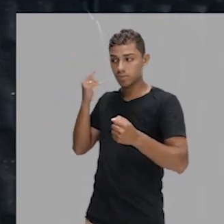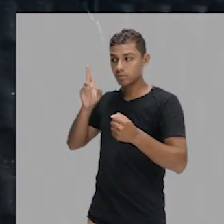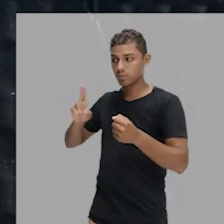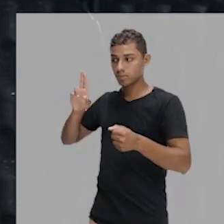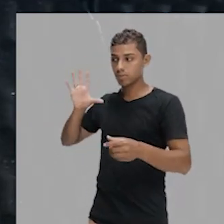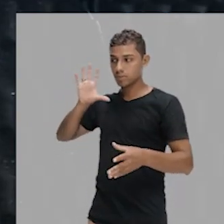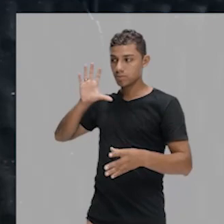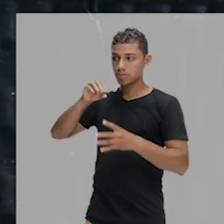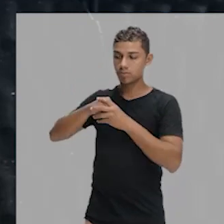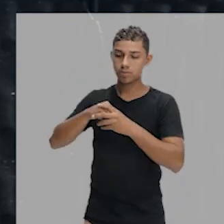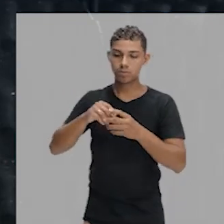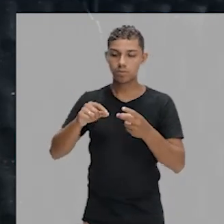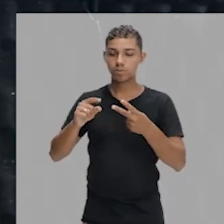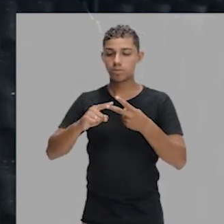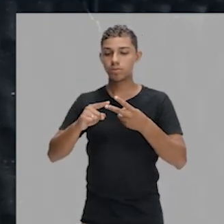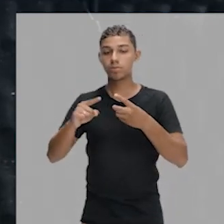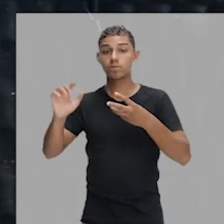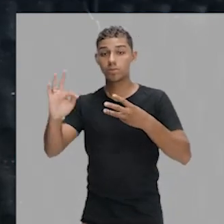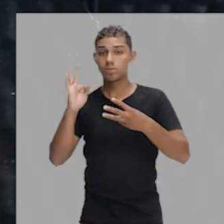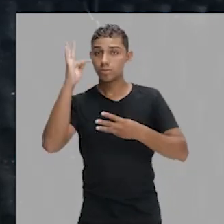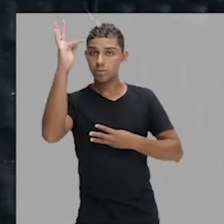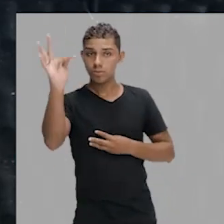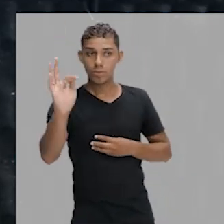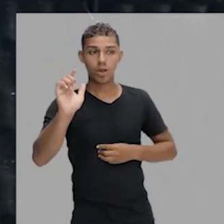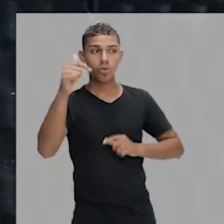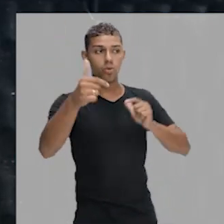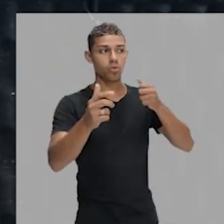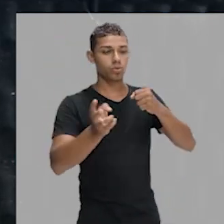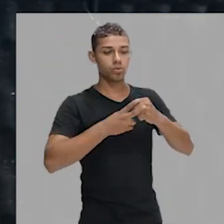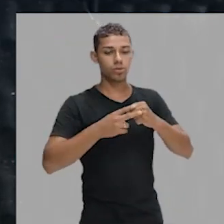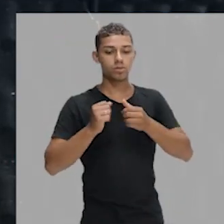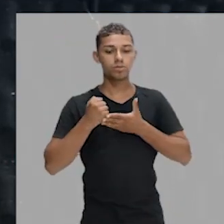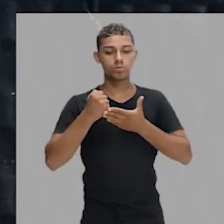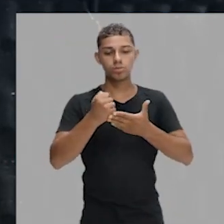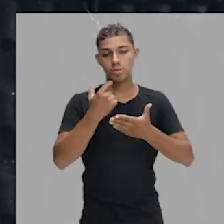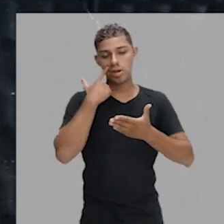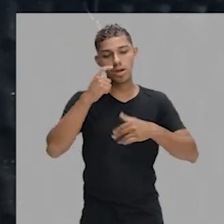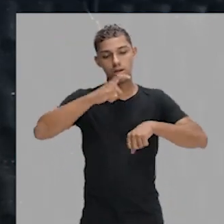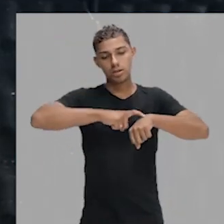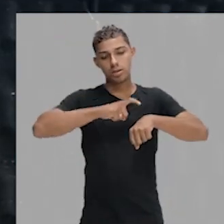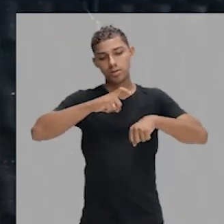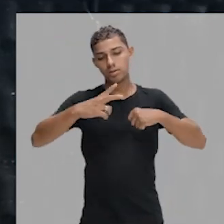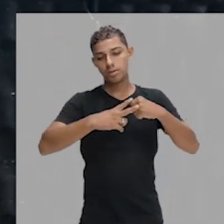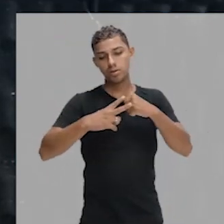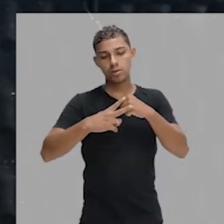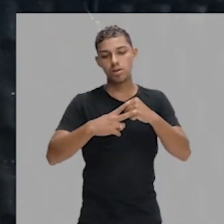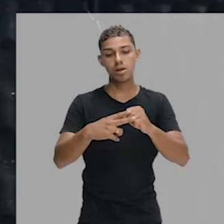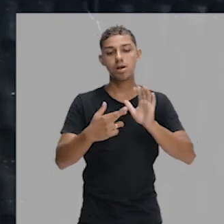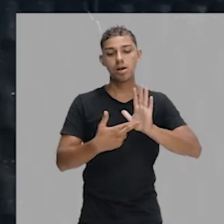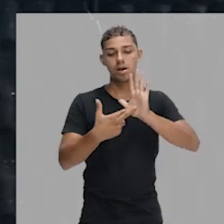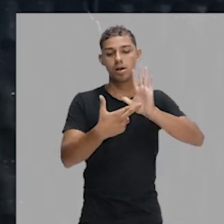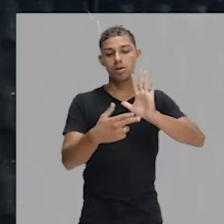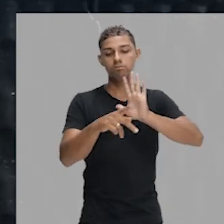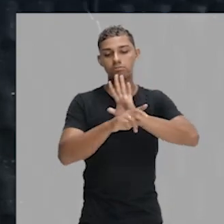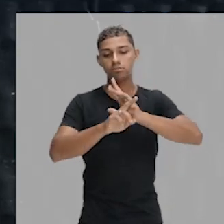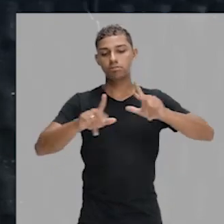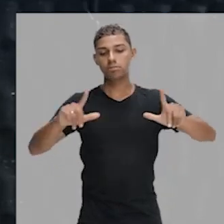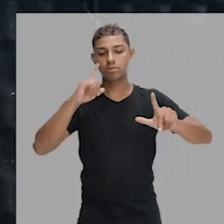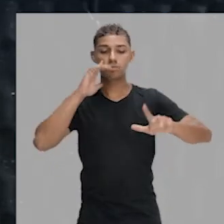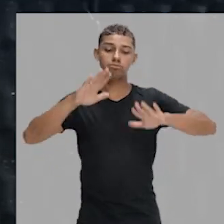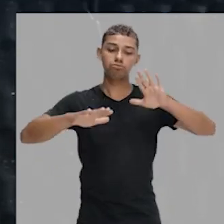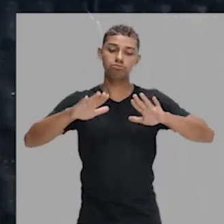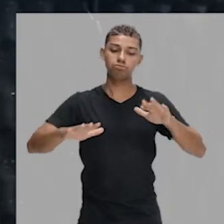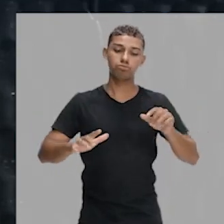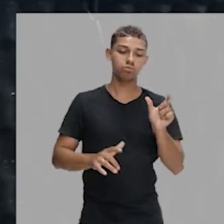passado. No caso do futuro, é um outro verbo auxiliar. Então, cada tempo verbal ele tem uma representação a partir